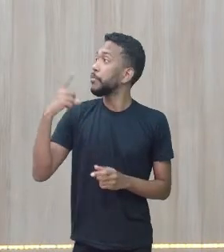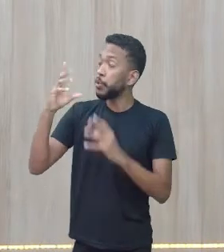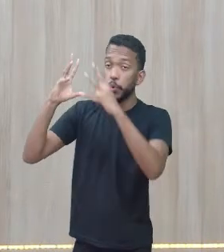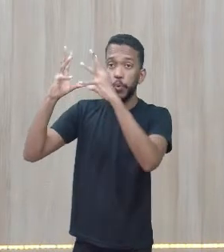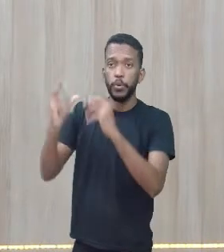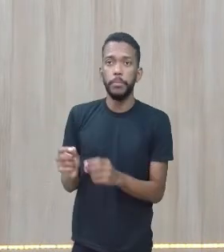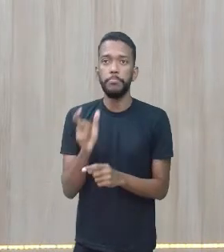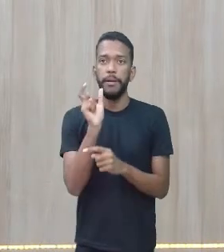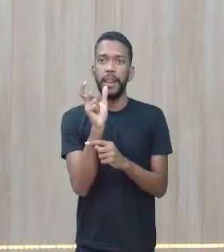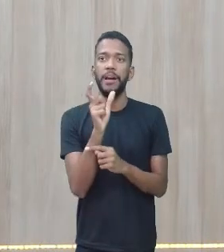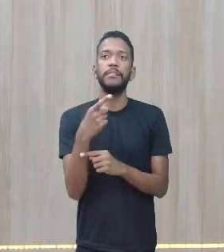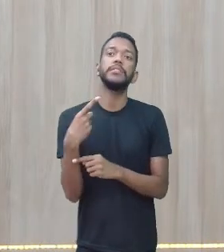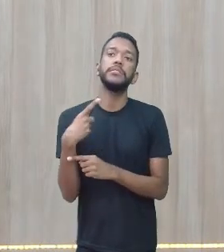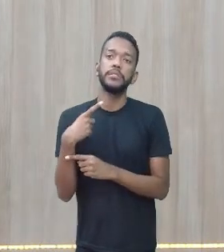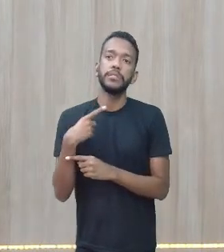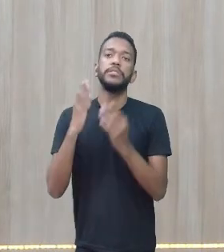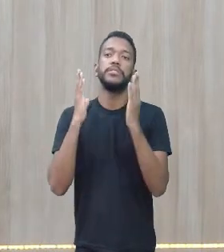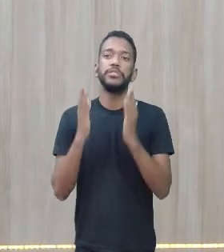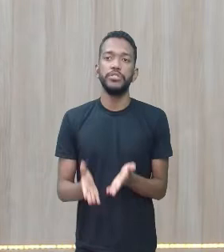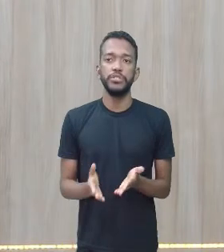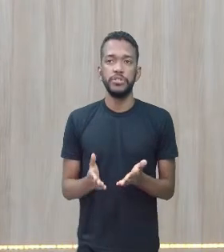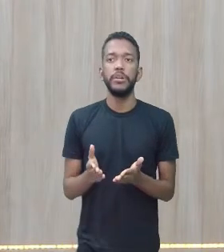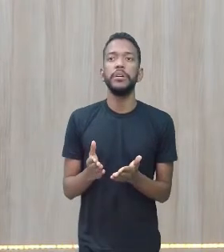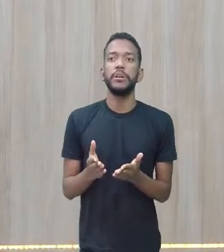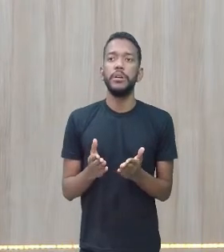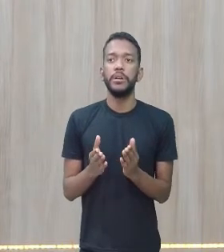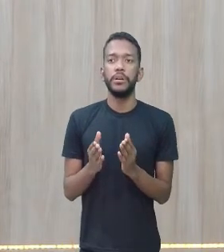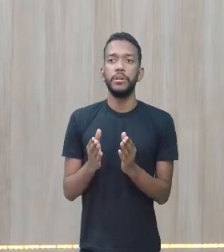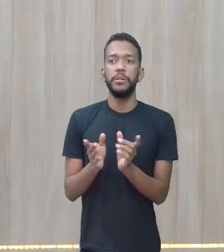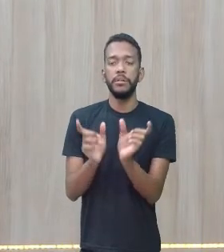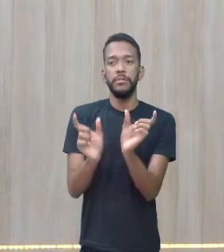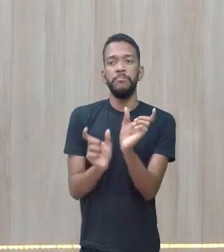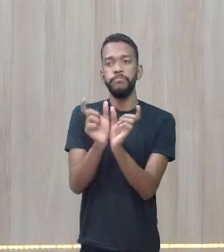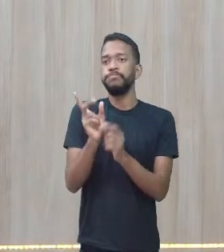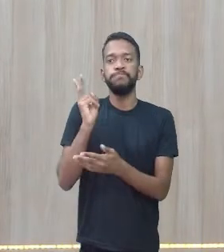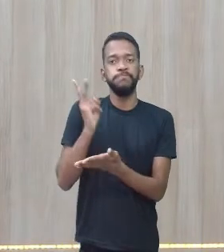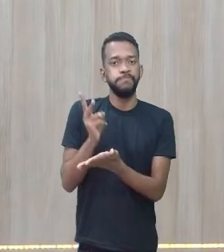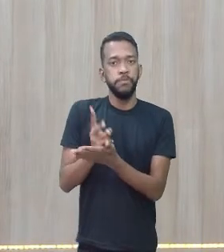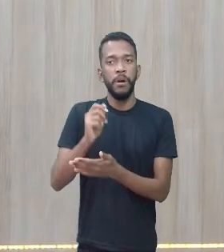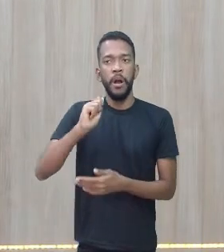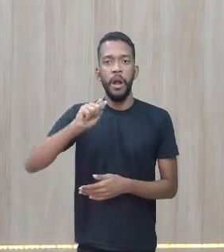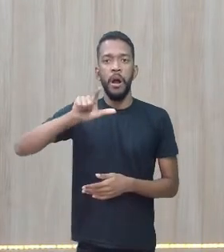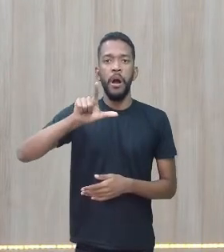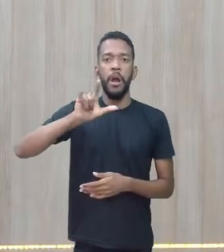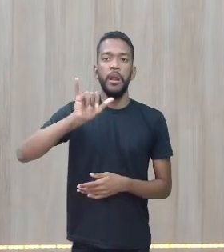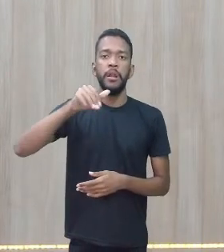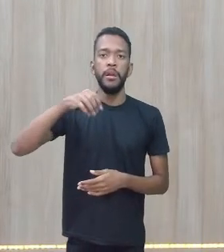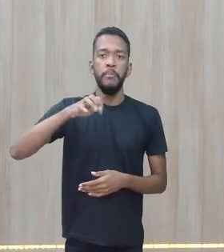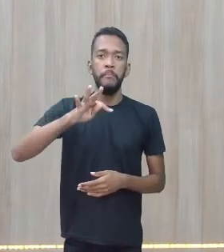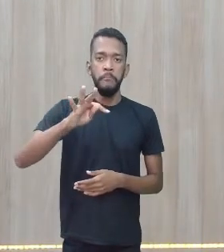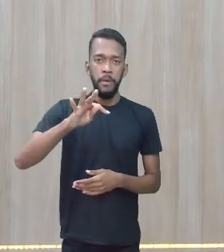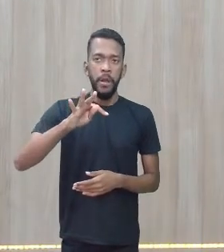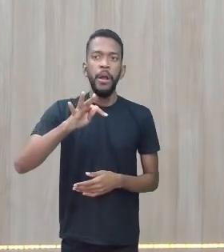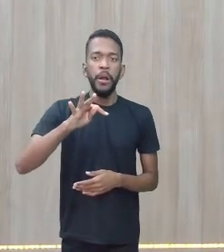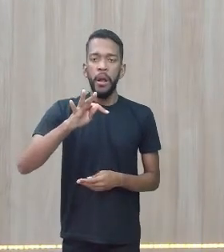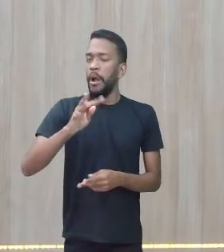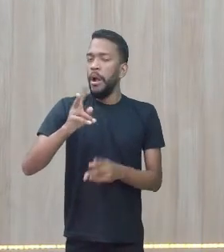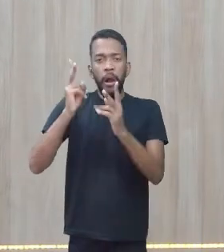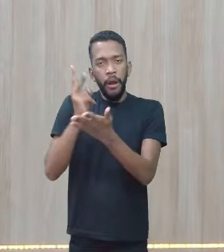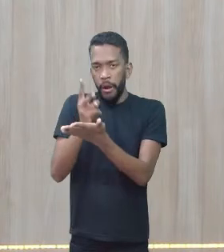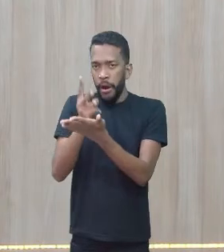palavras nós temos aqui o radical, a parte fixa? Então, é a partir